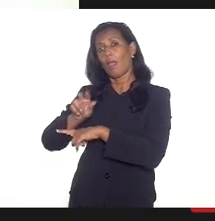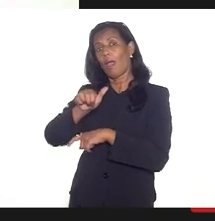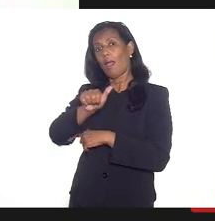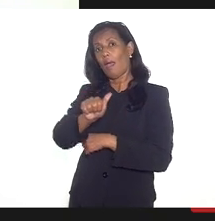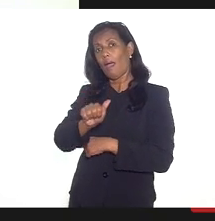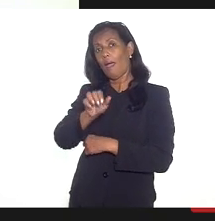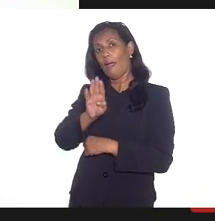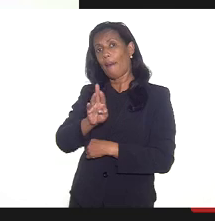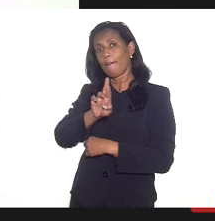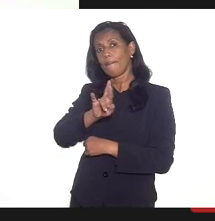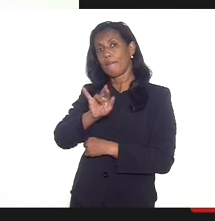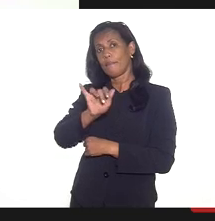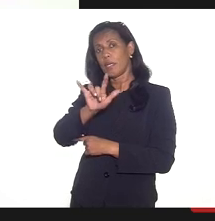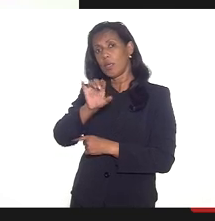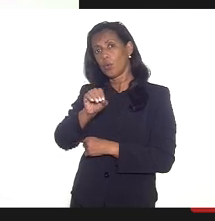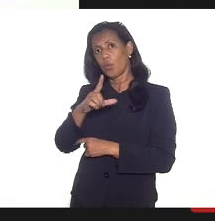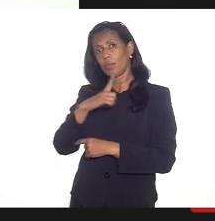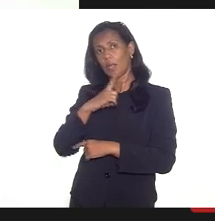no Estado?